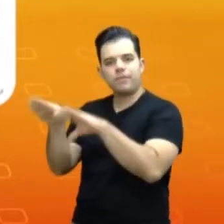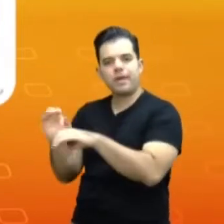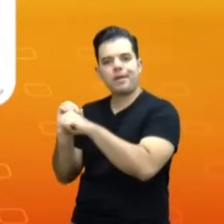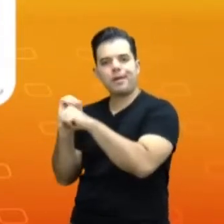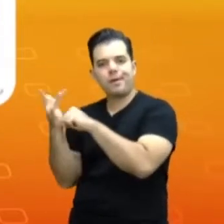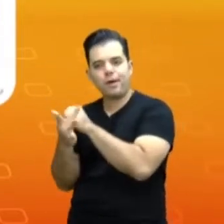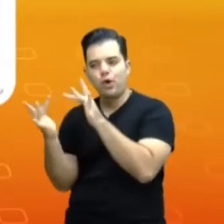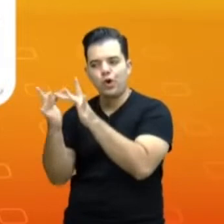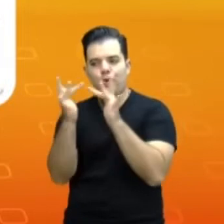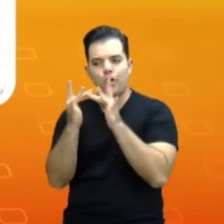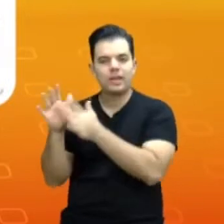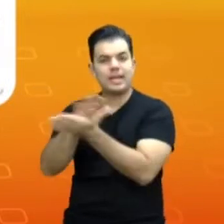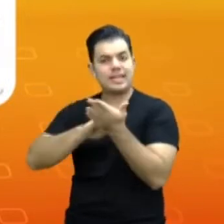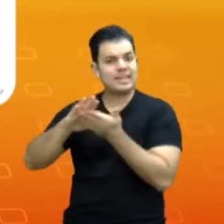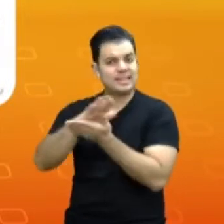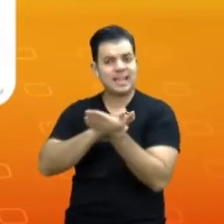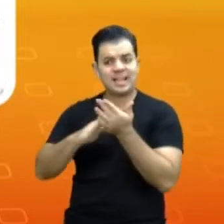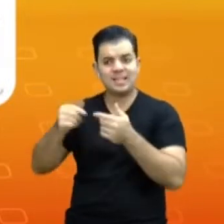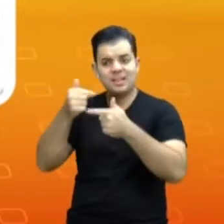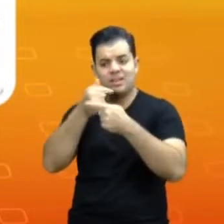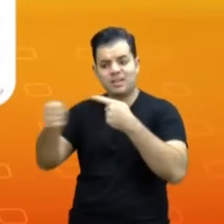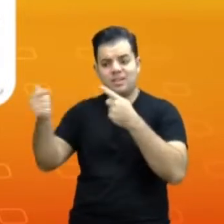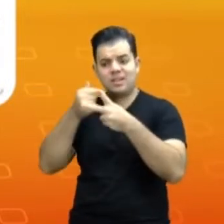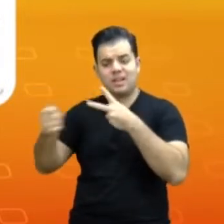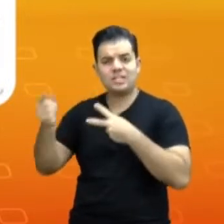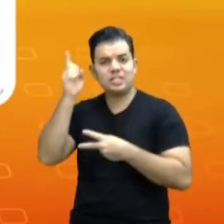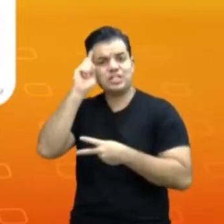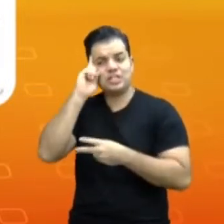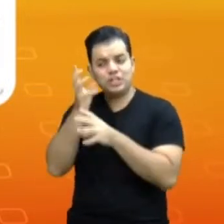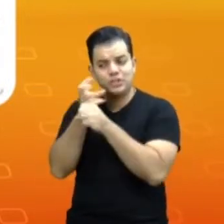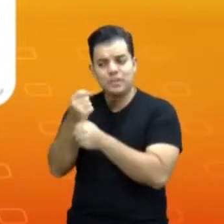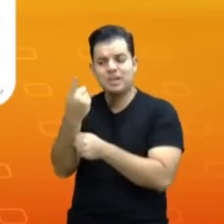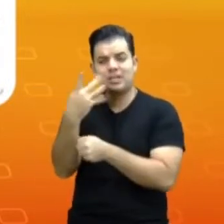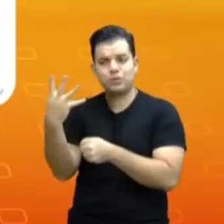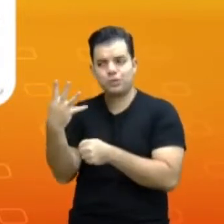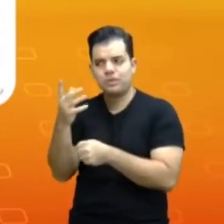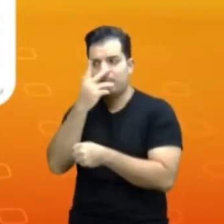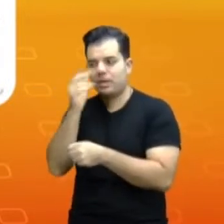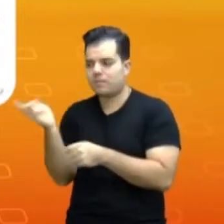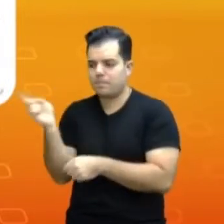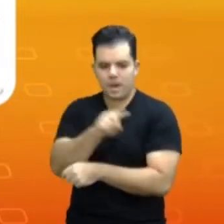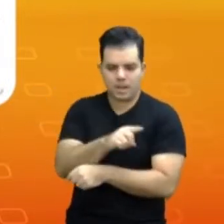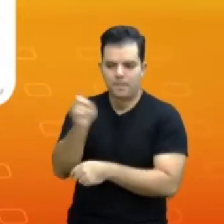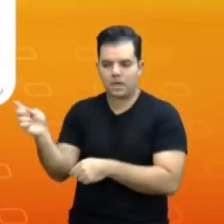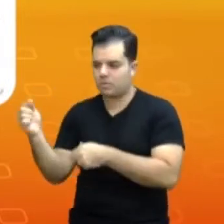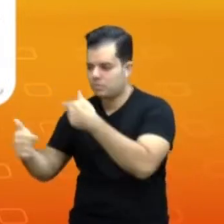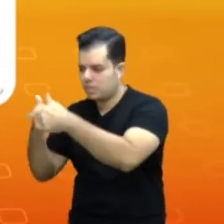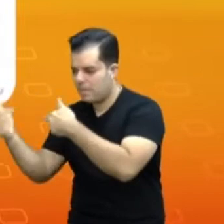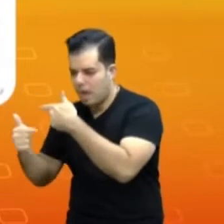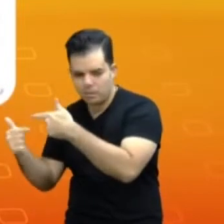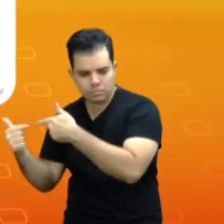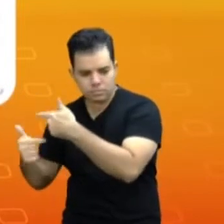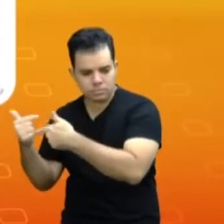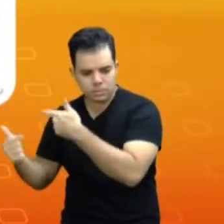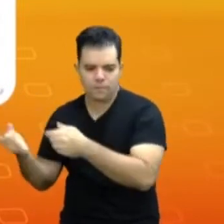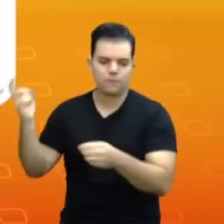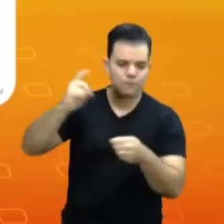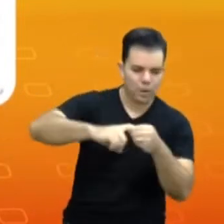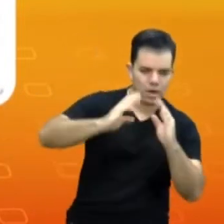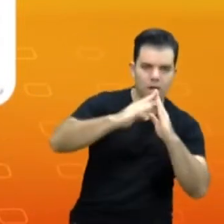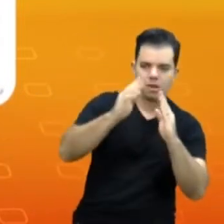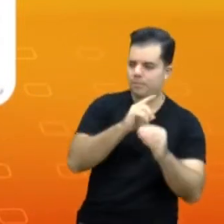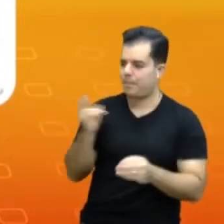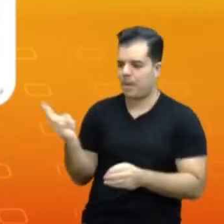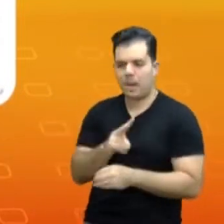em que a gente só podia ir do hotel para a venue trabalhar. Eu estava no box, especificamente. Agora, dentro da venue,